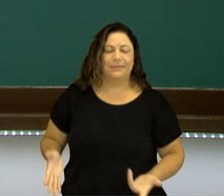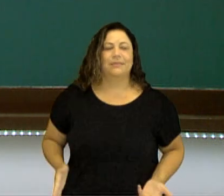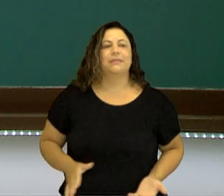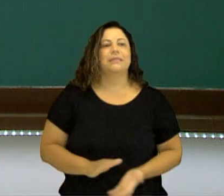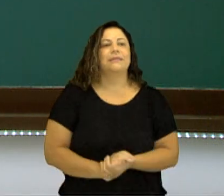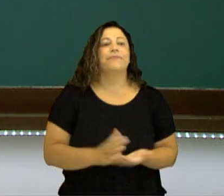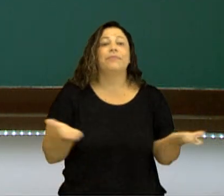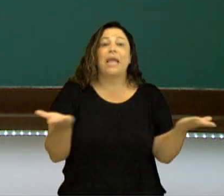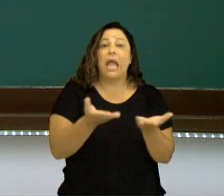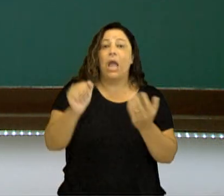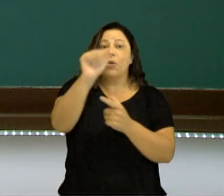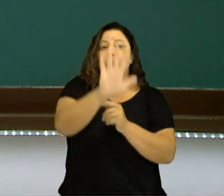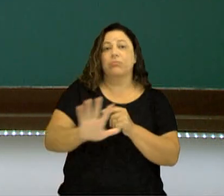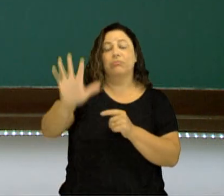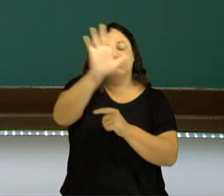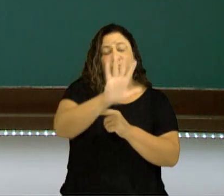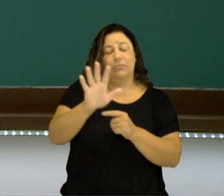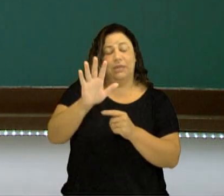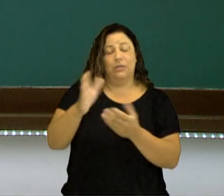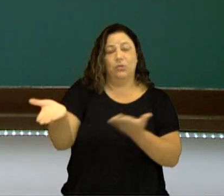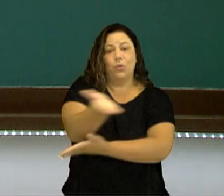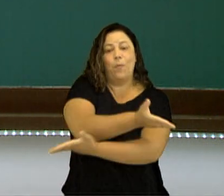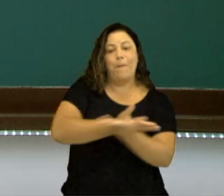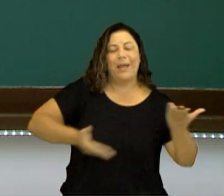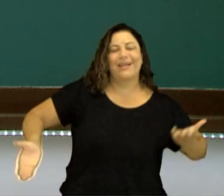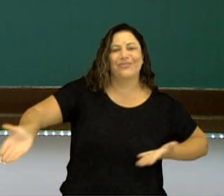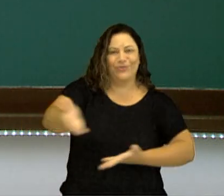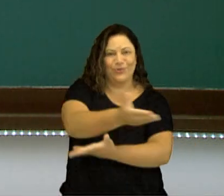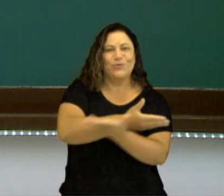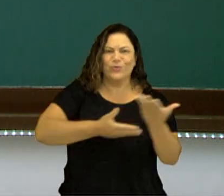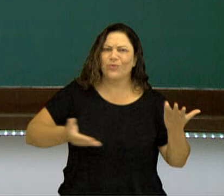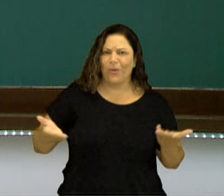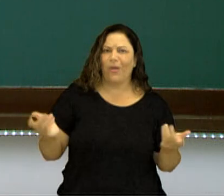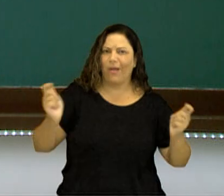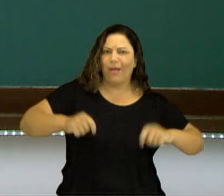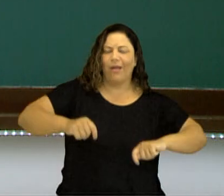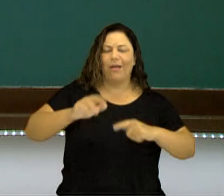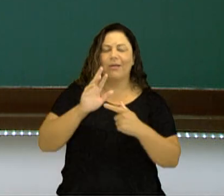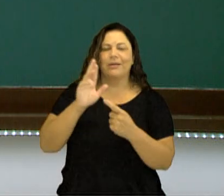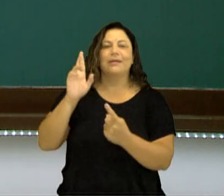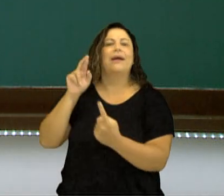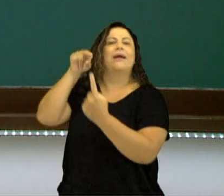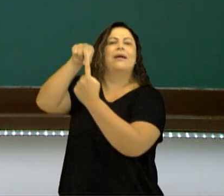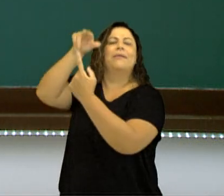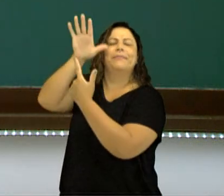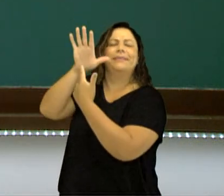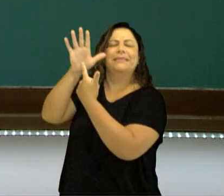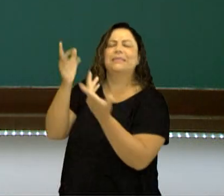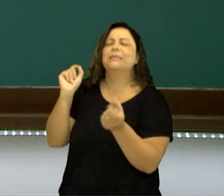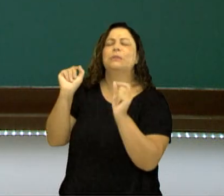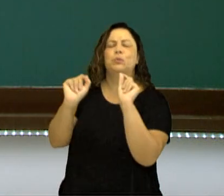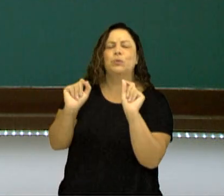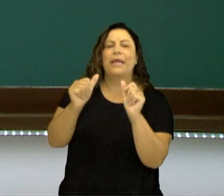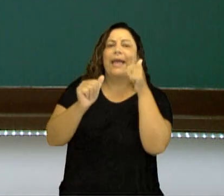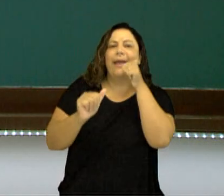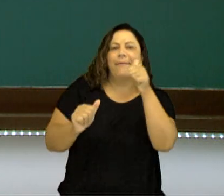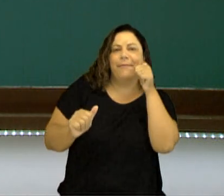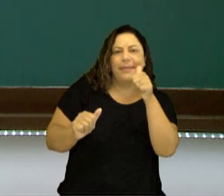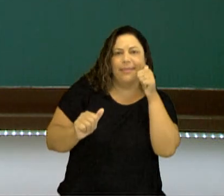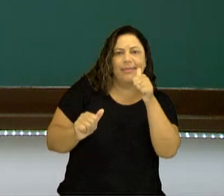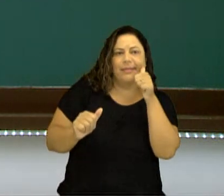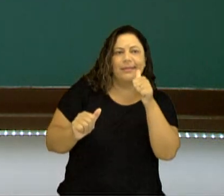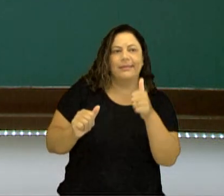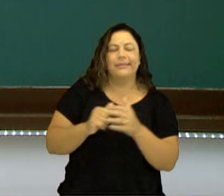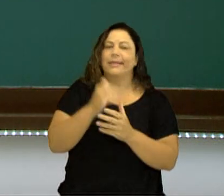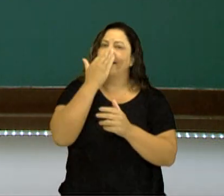imagem que eu trago aqui agora mostra uma troca, né? Representa uma troca, onde a menina que aparece aqui na frente